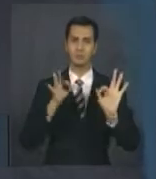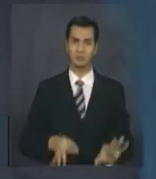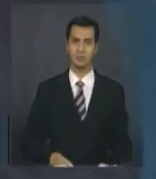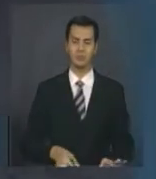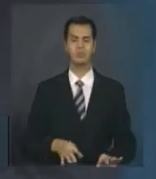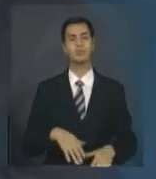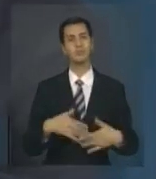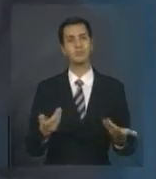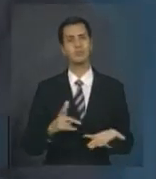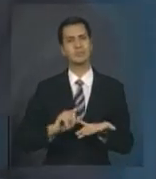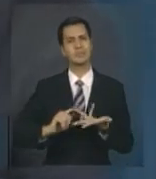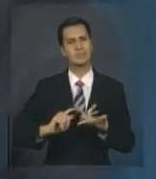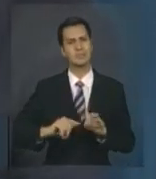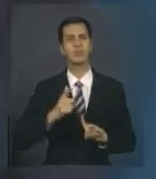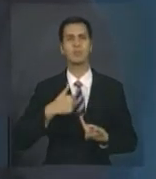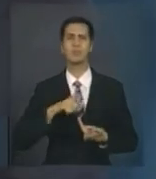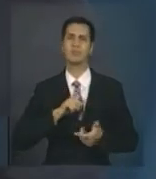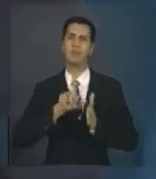recursos